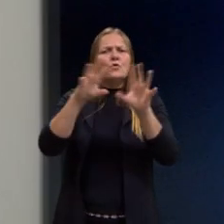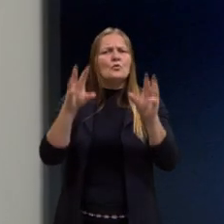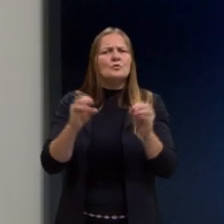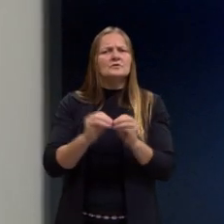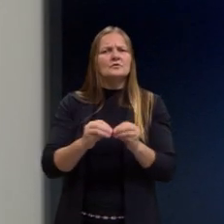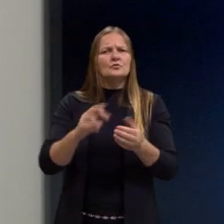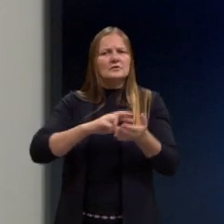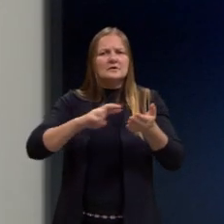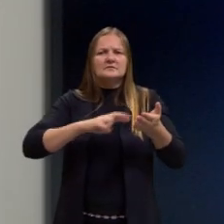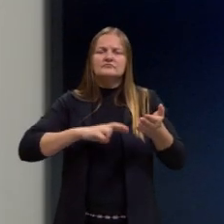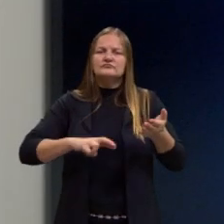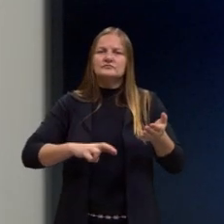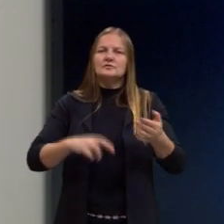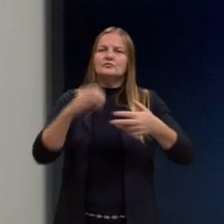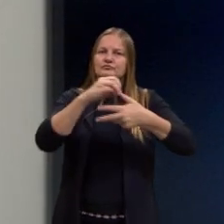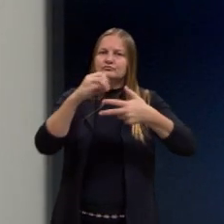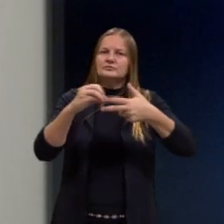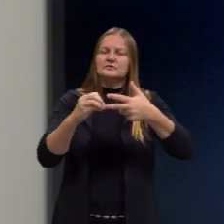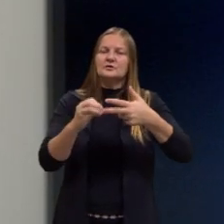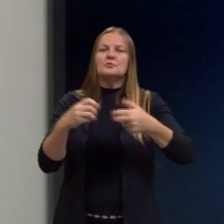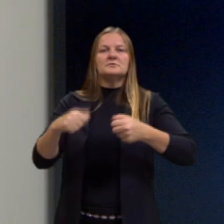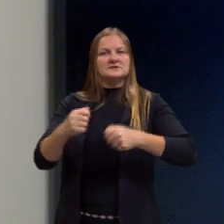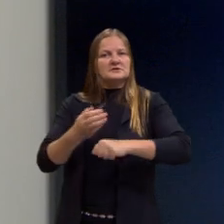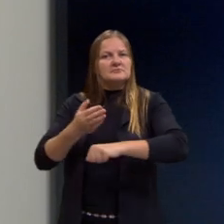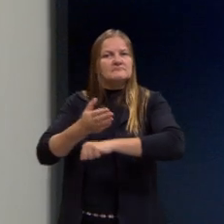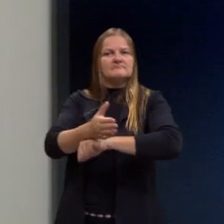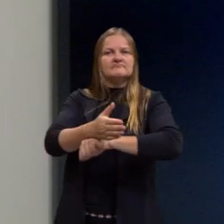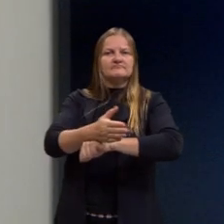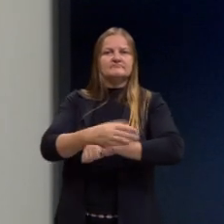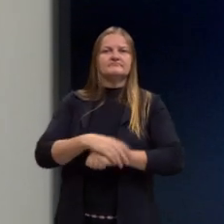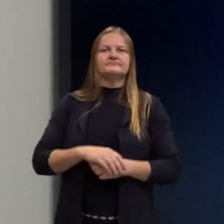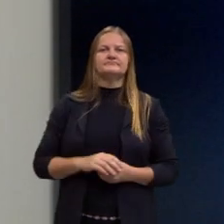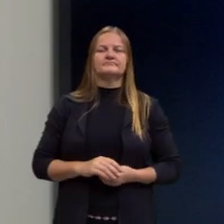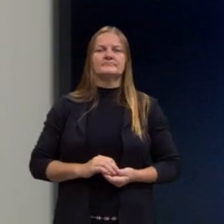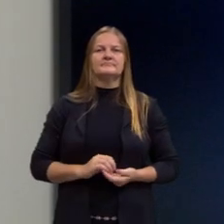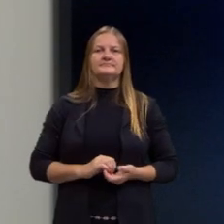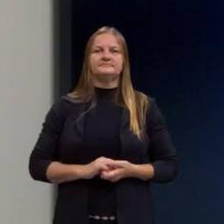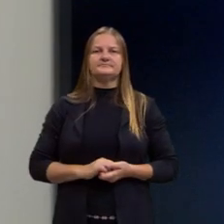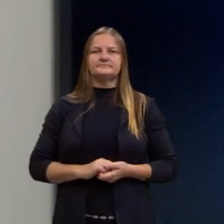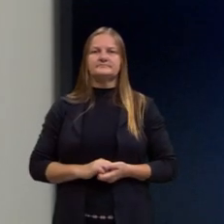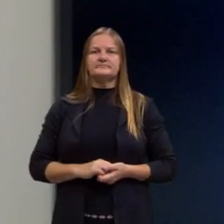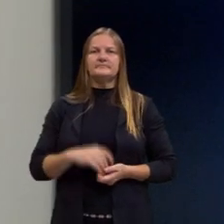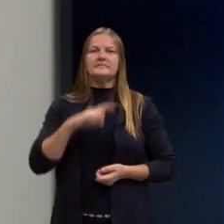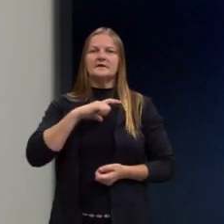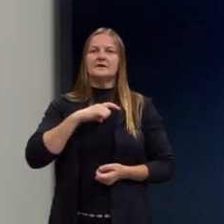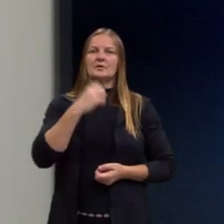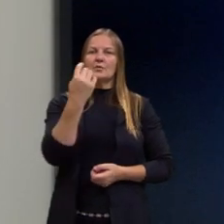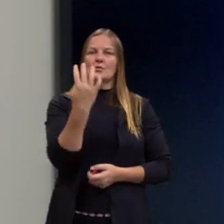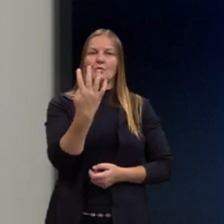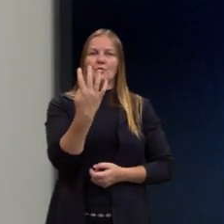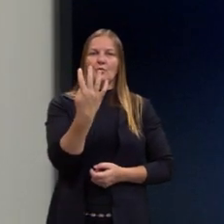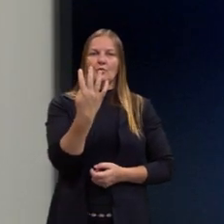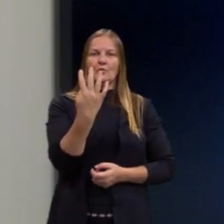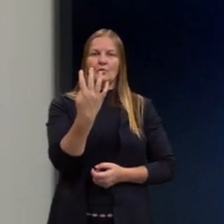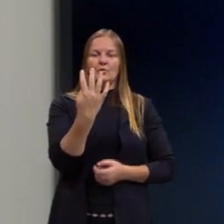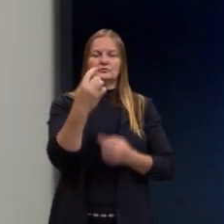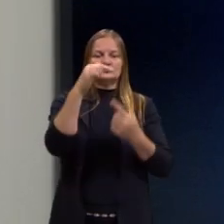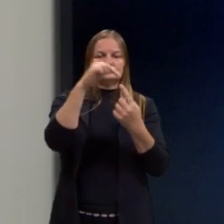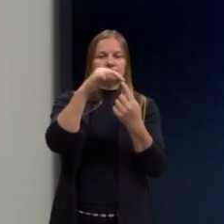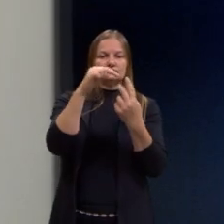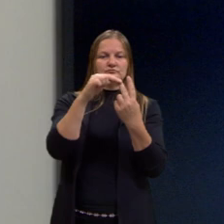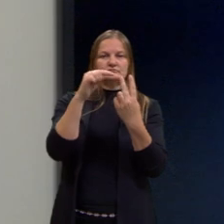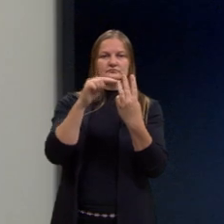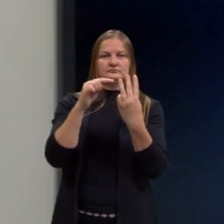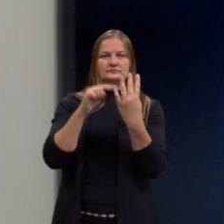de redação do Enem que pede uma proposta de intervenção Então eu tenho quatro elementos